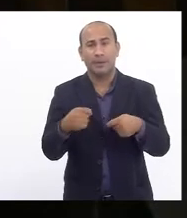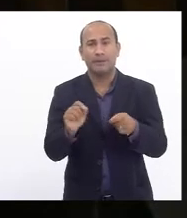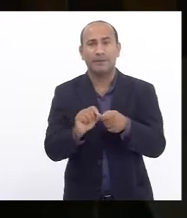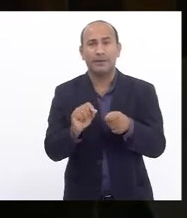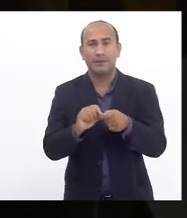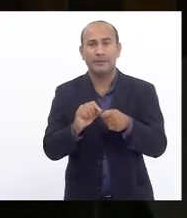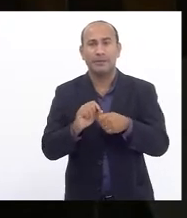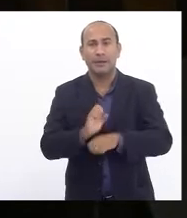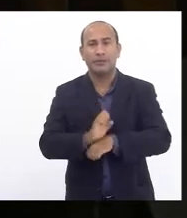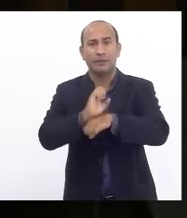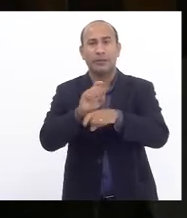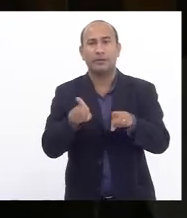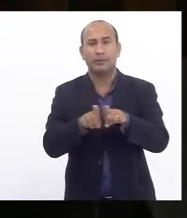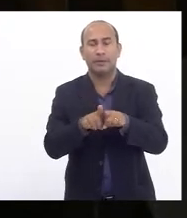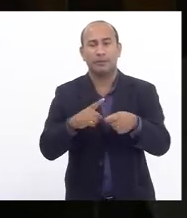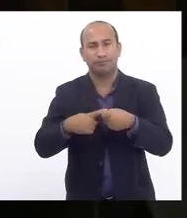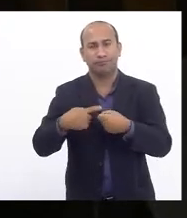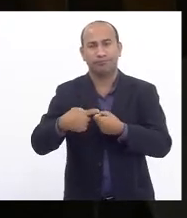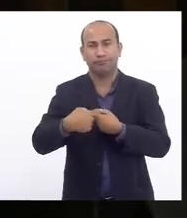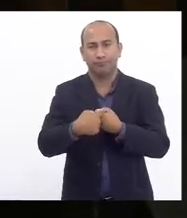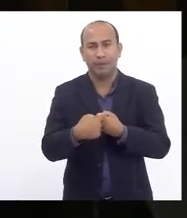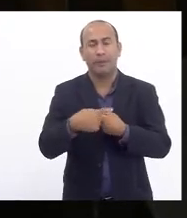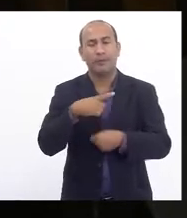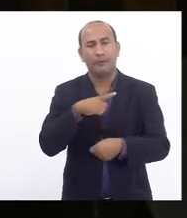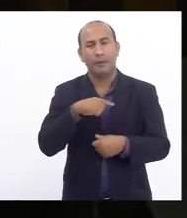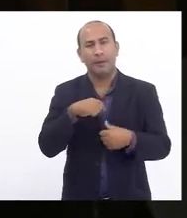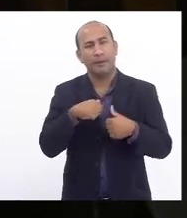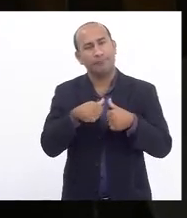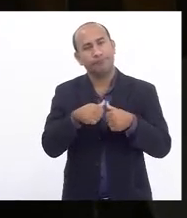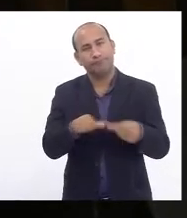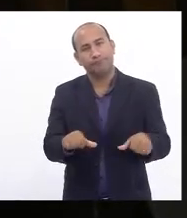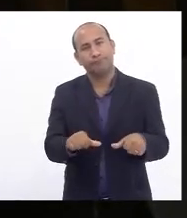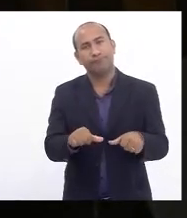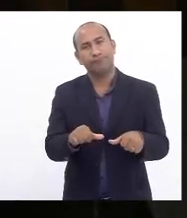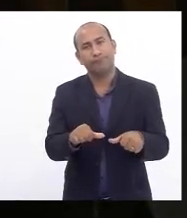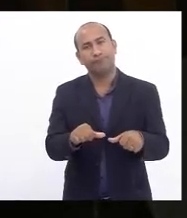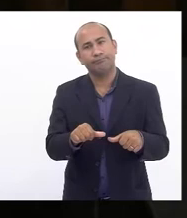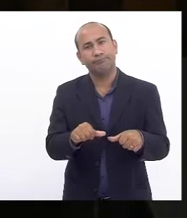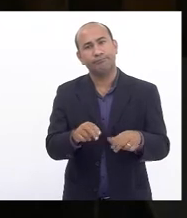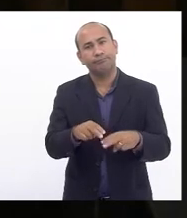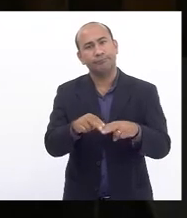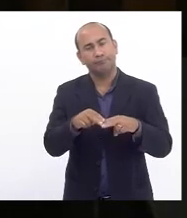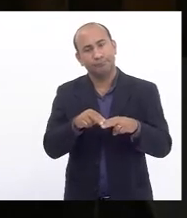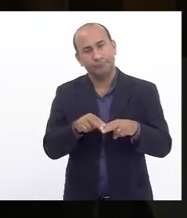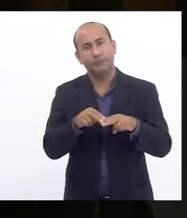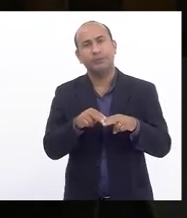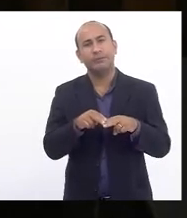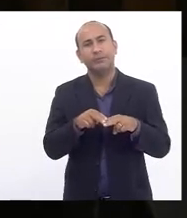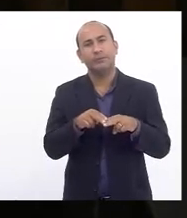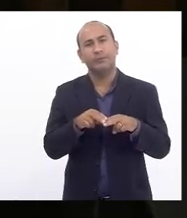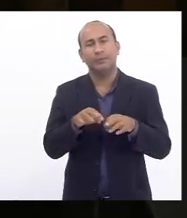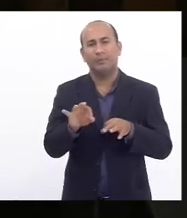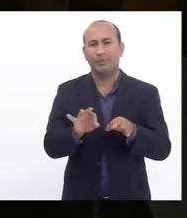fazer ao estado dos Municípios tenha ficado no padrão absolutamente amador improvisado um